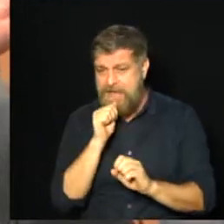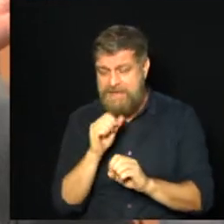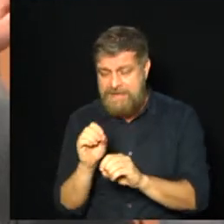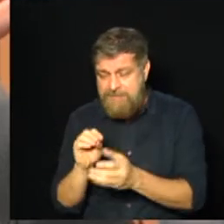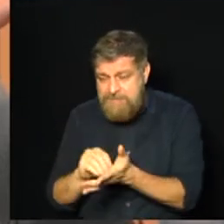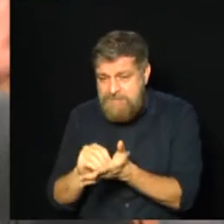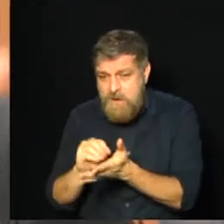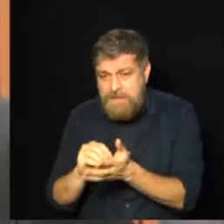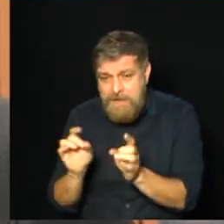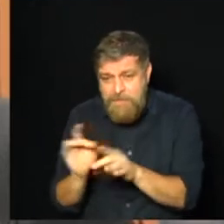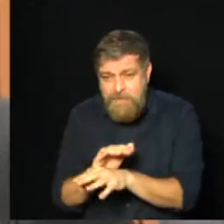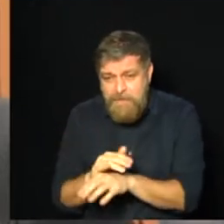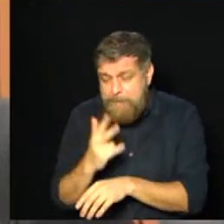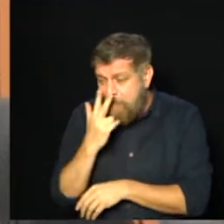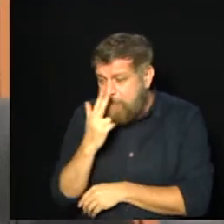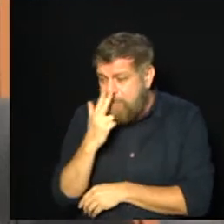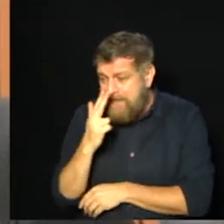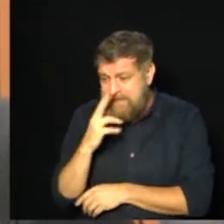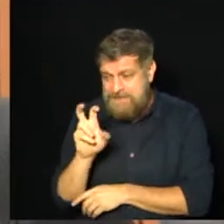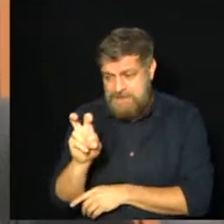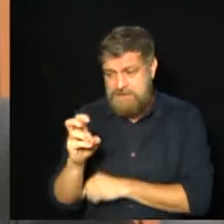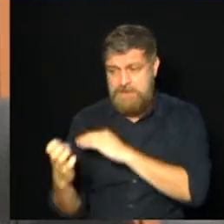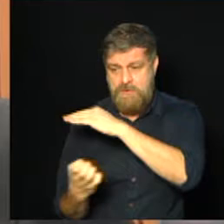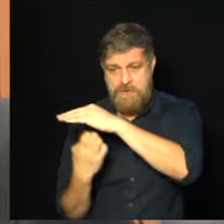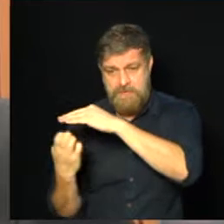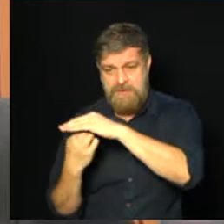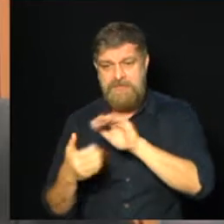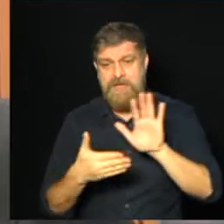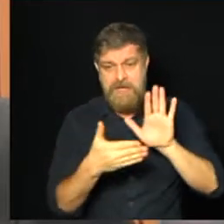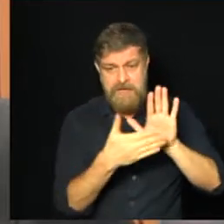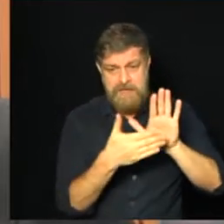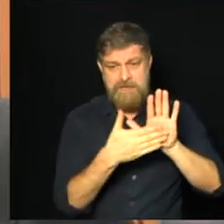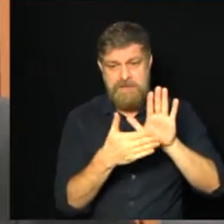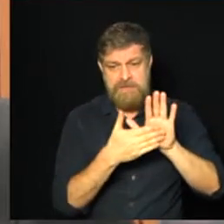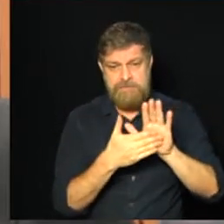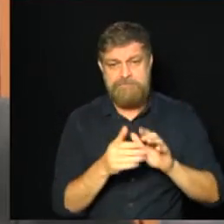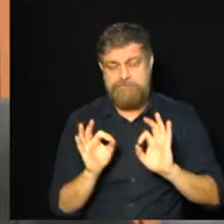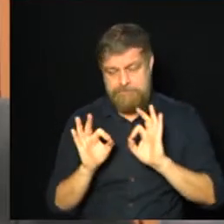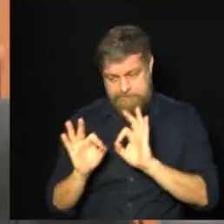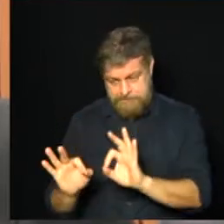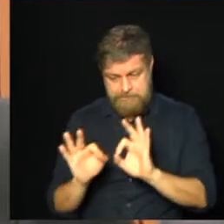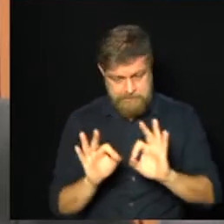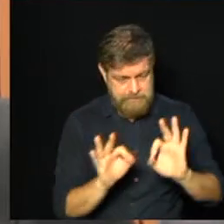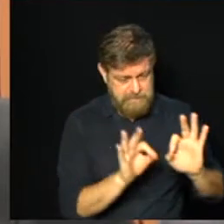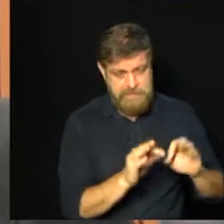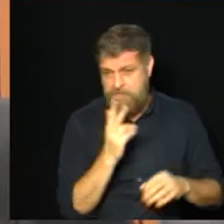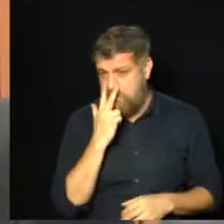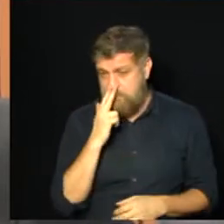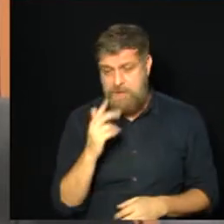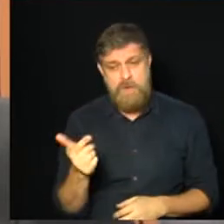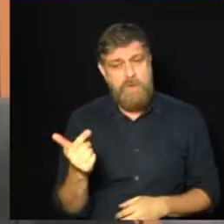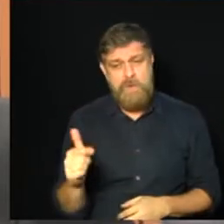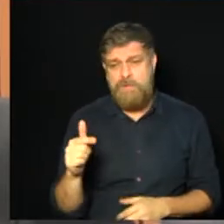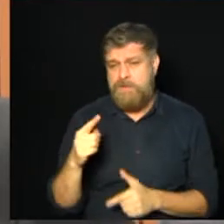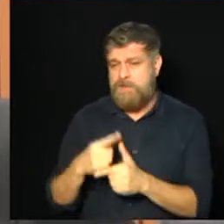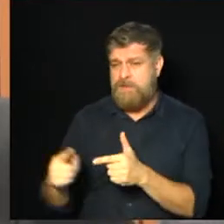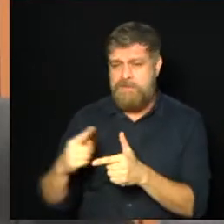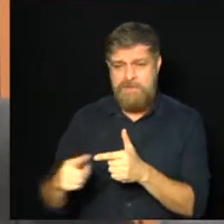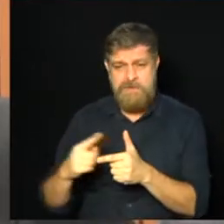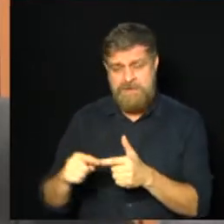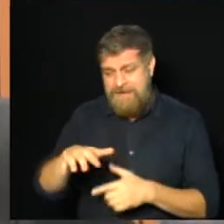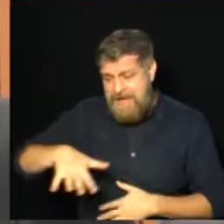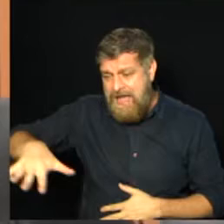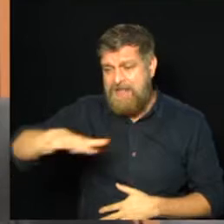mas, aparentemente, as 5 empresas têm propostas bem consolidadas. Nos parece que não tenha muito problema em relação ao